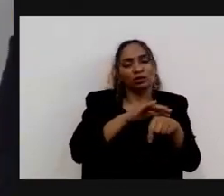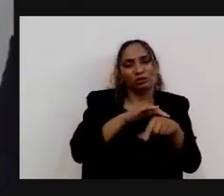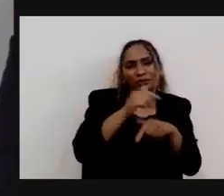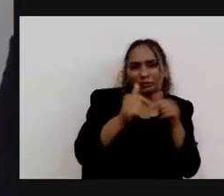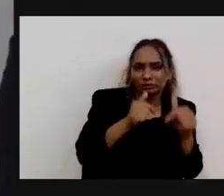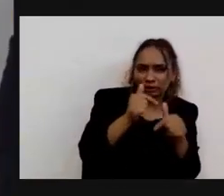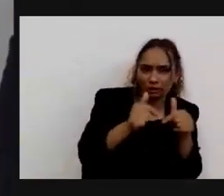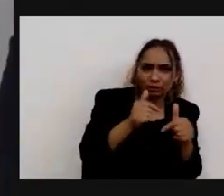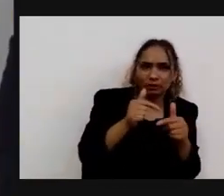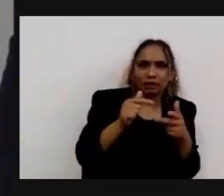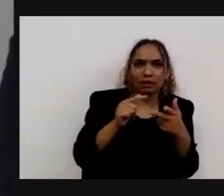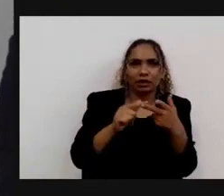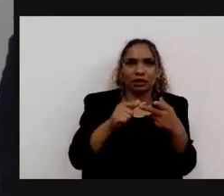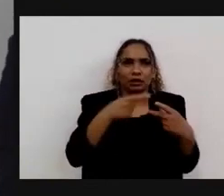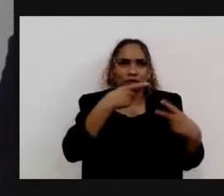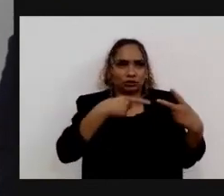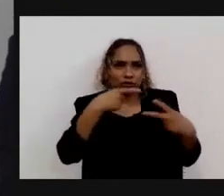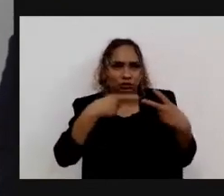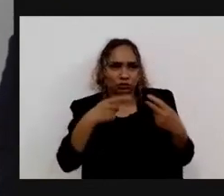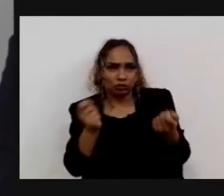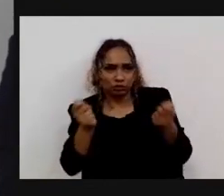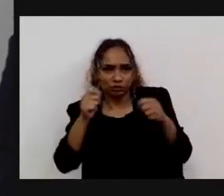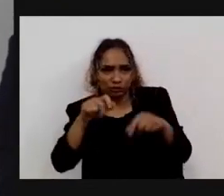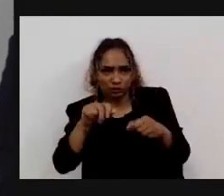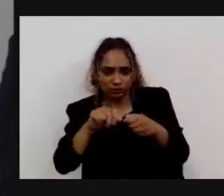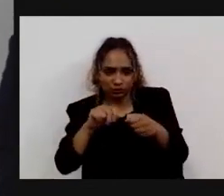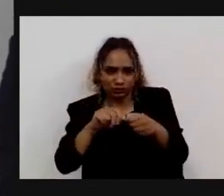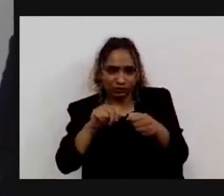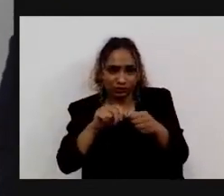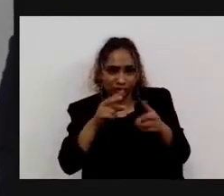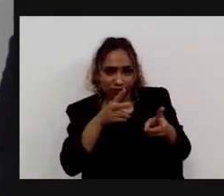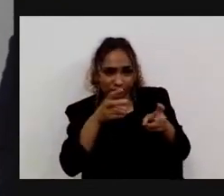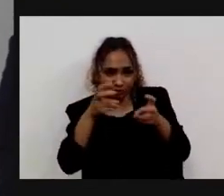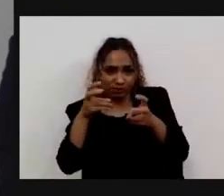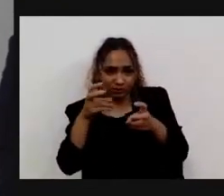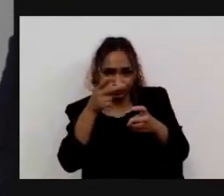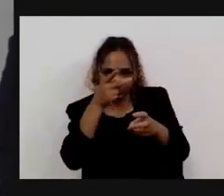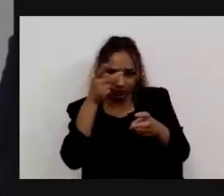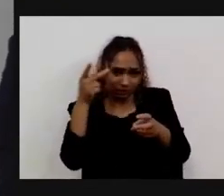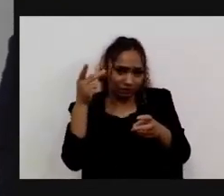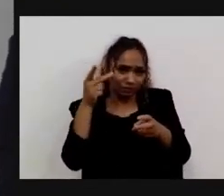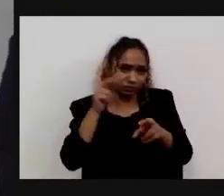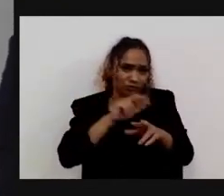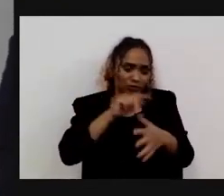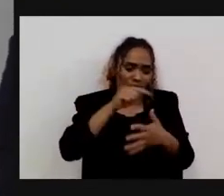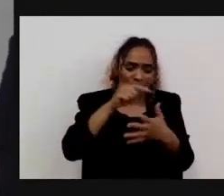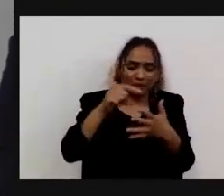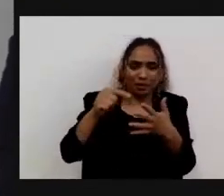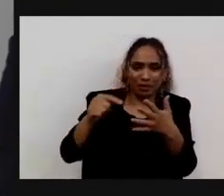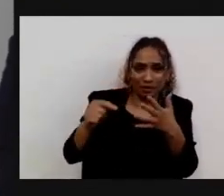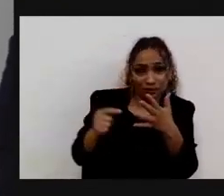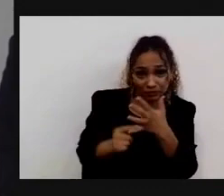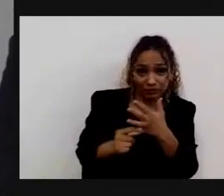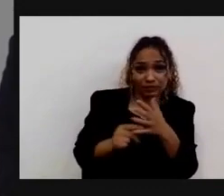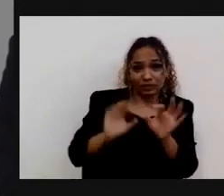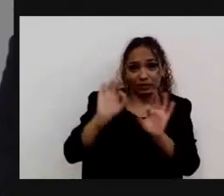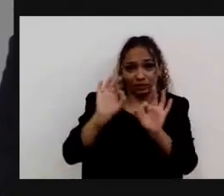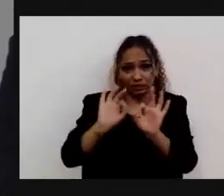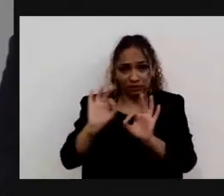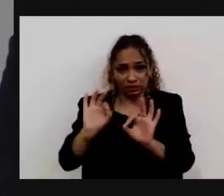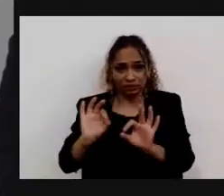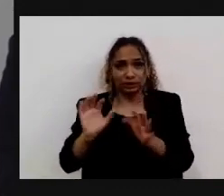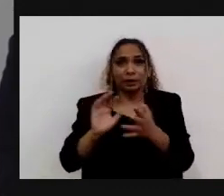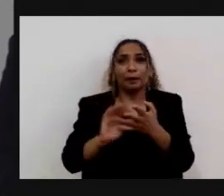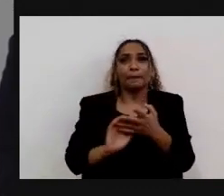trabalho de estudos que você pode fazer exatamente de percepção das pessoas sobre diferentes aspectos ali daquela organização